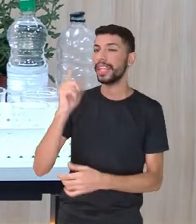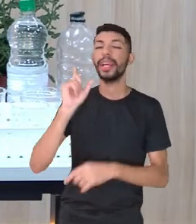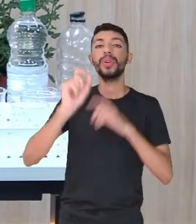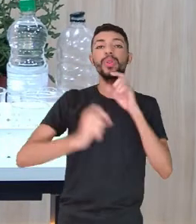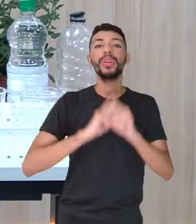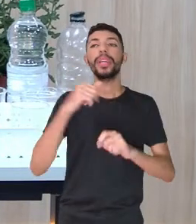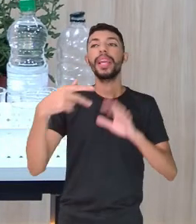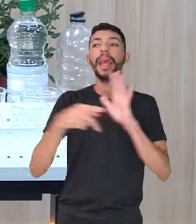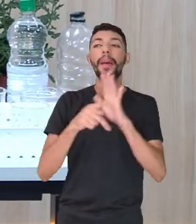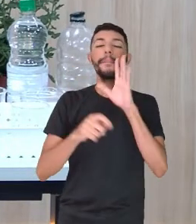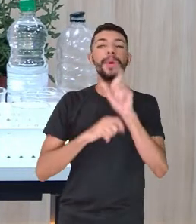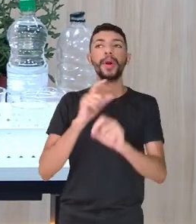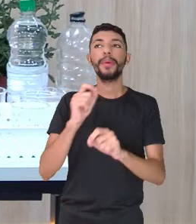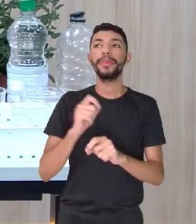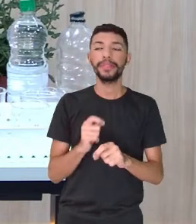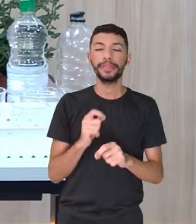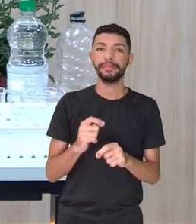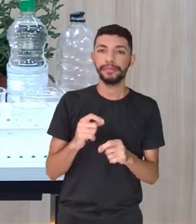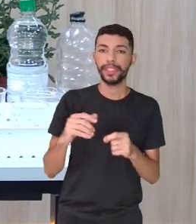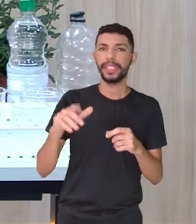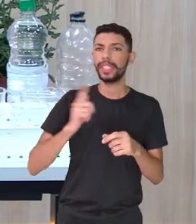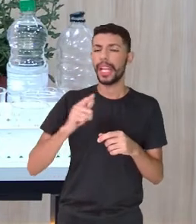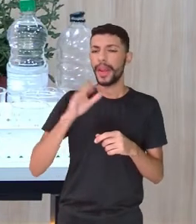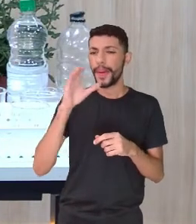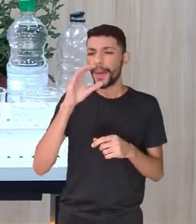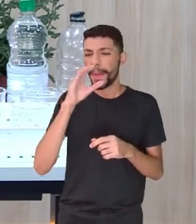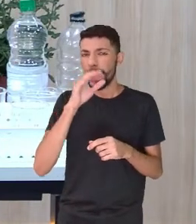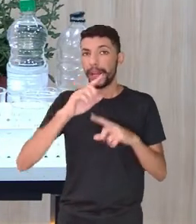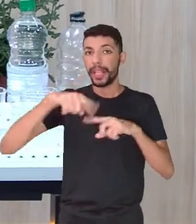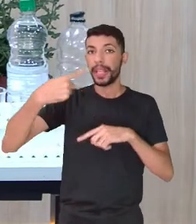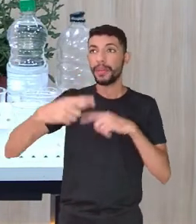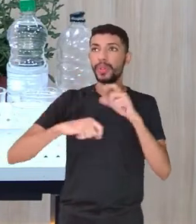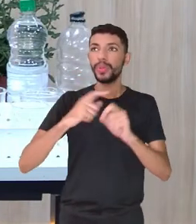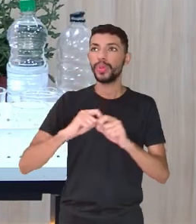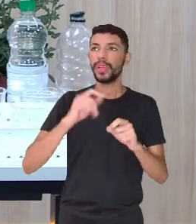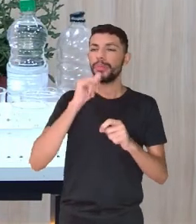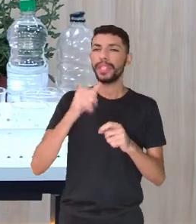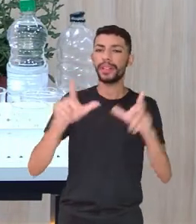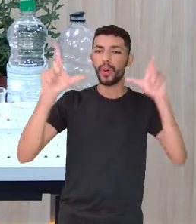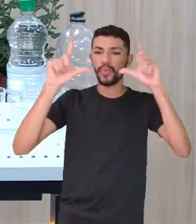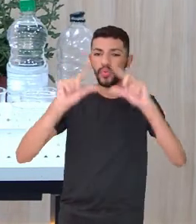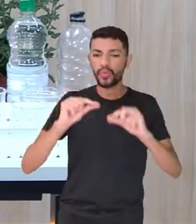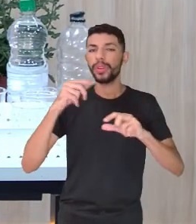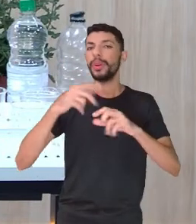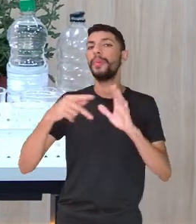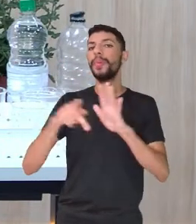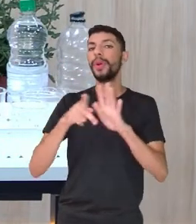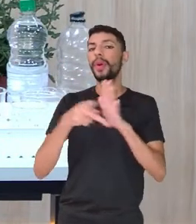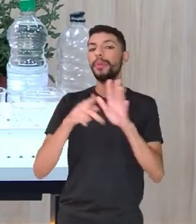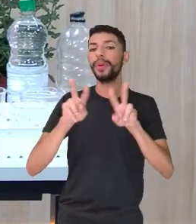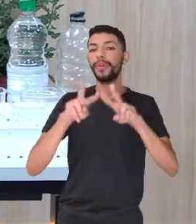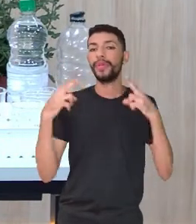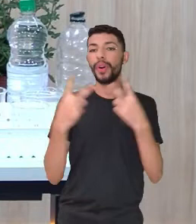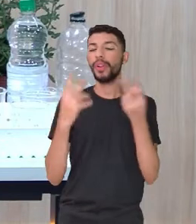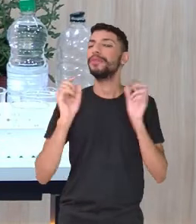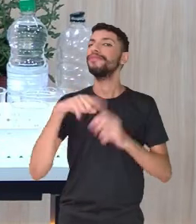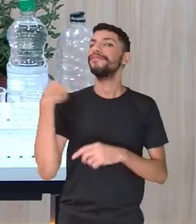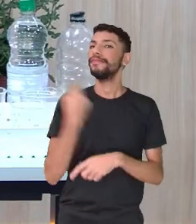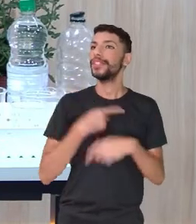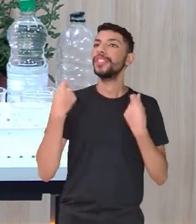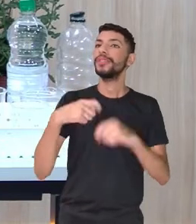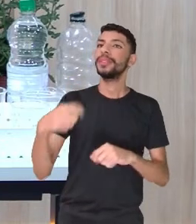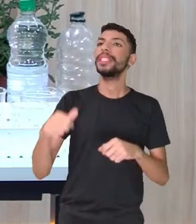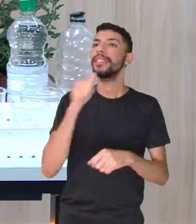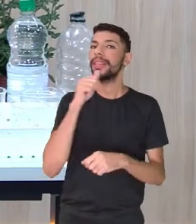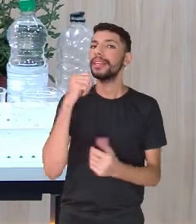no começo aí do aquecimento, e depois ela vai perdendo, ela vai diminuindo aí o seu volume. Algo que a gente vai ter que